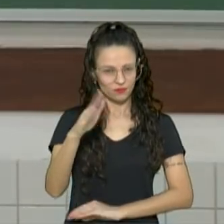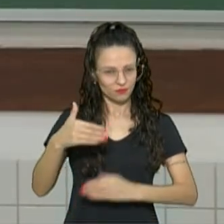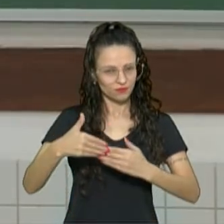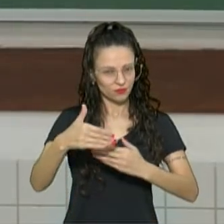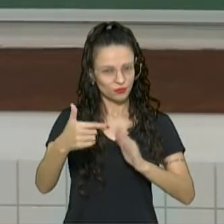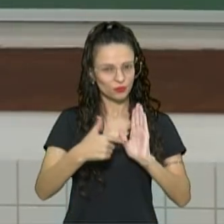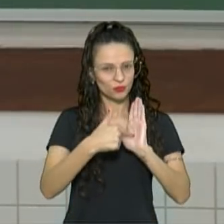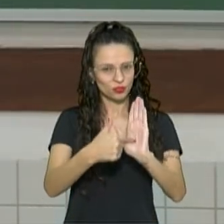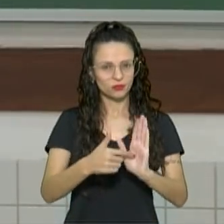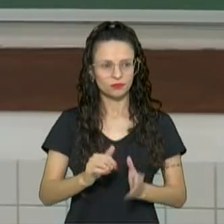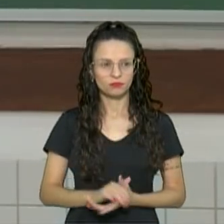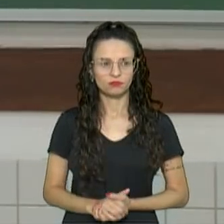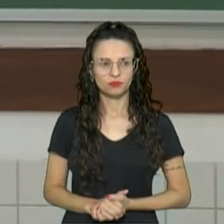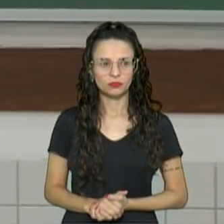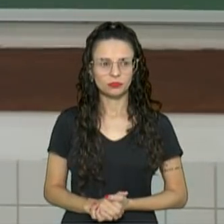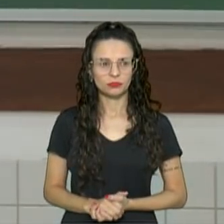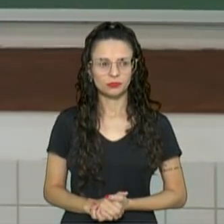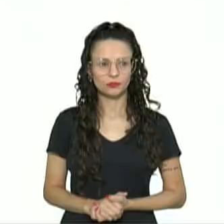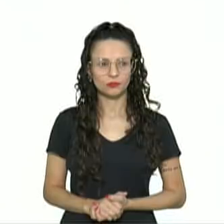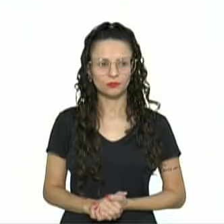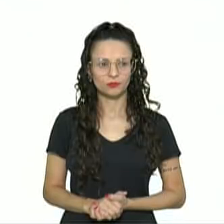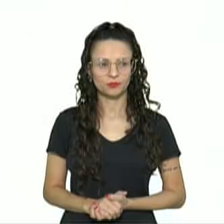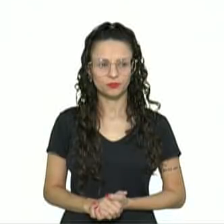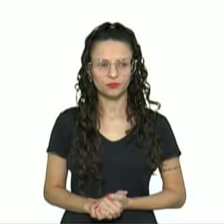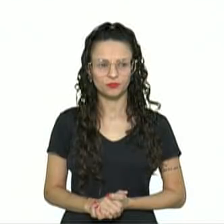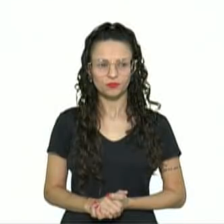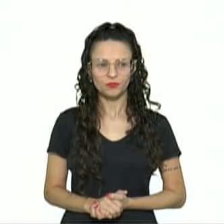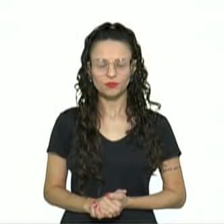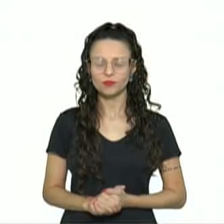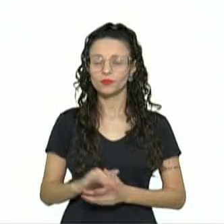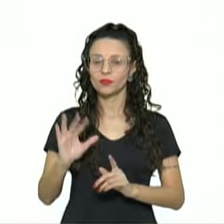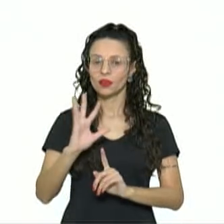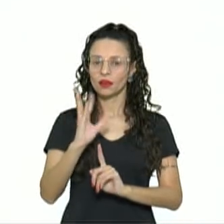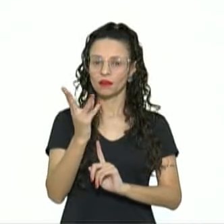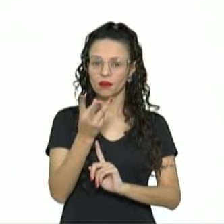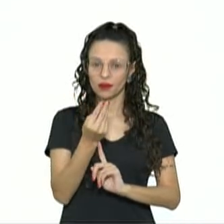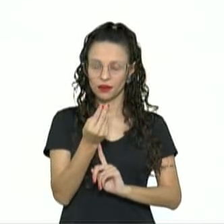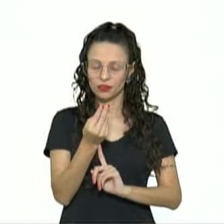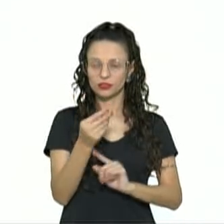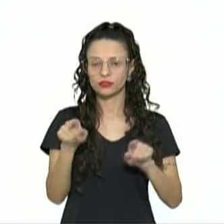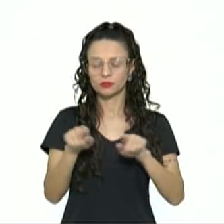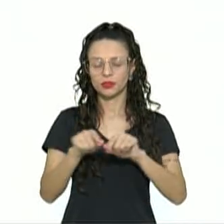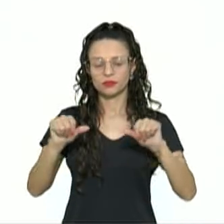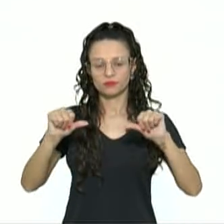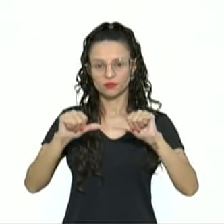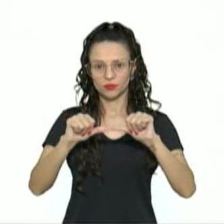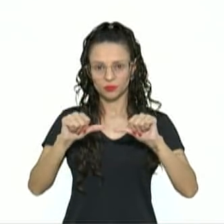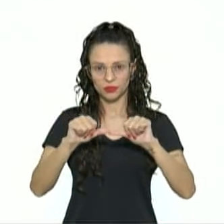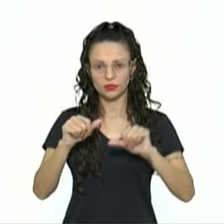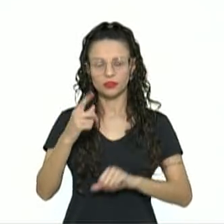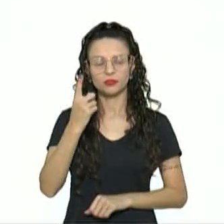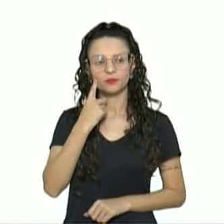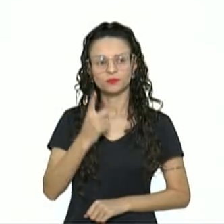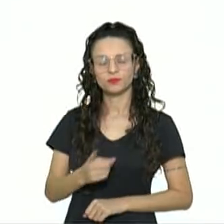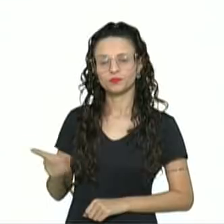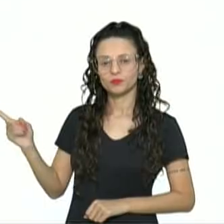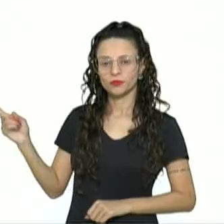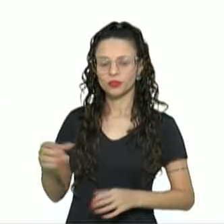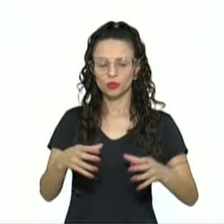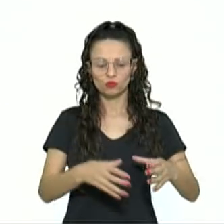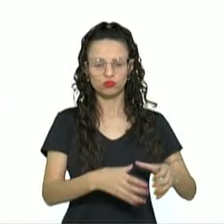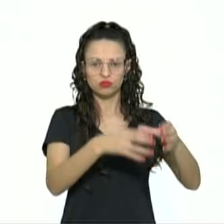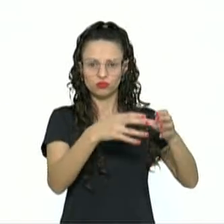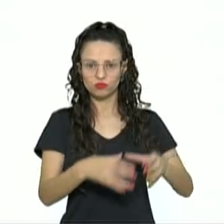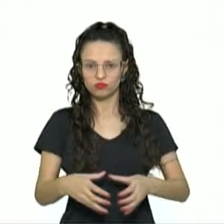prof mostra para vocês. Arte e simetria, né, arte e matemática, simetria. Cestos dos povos Auana